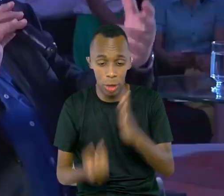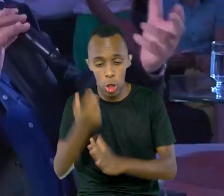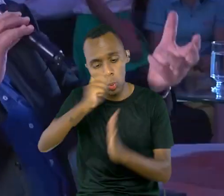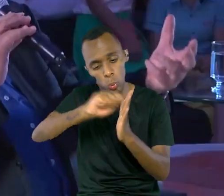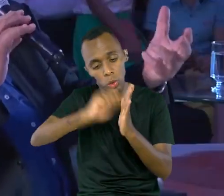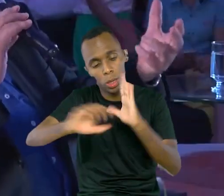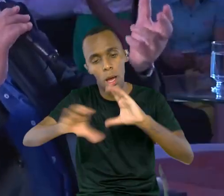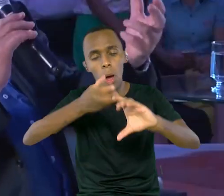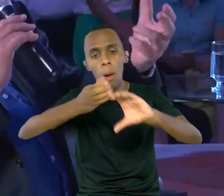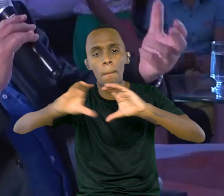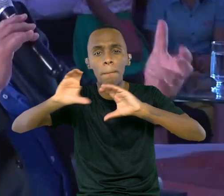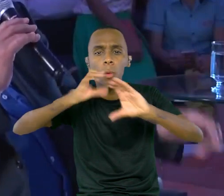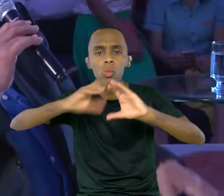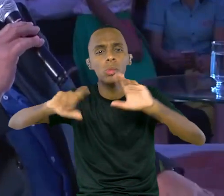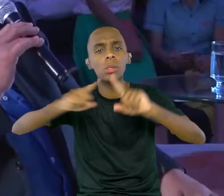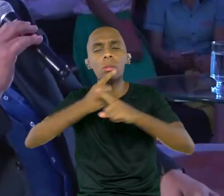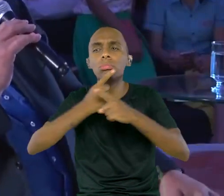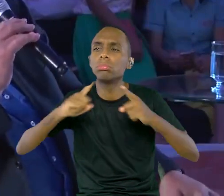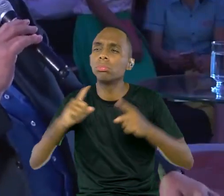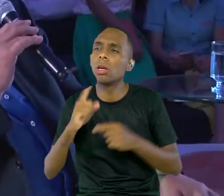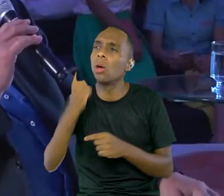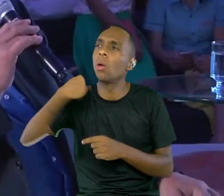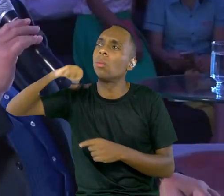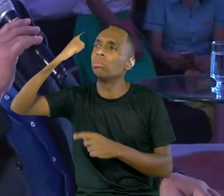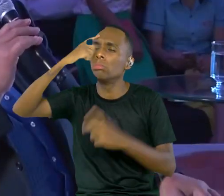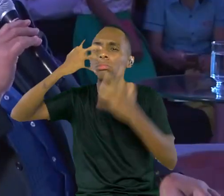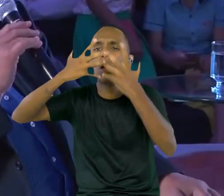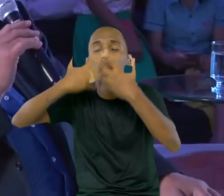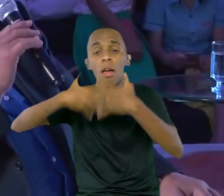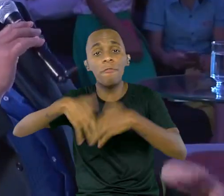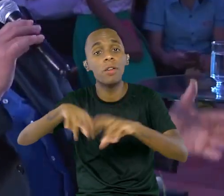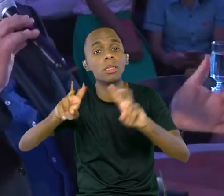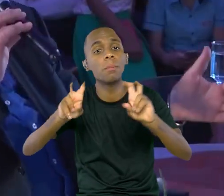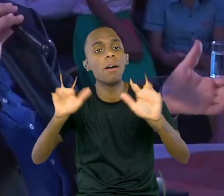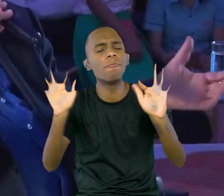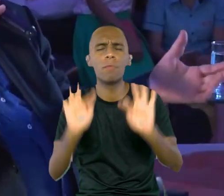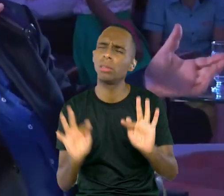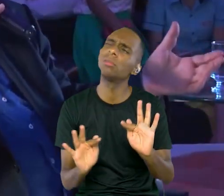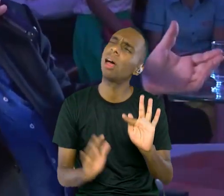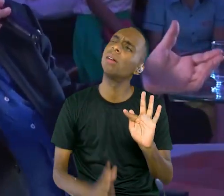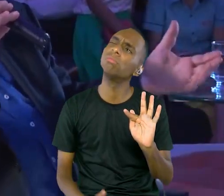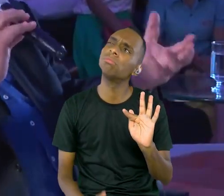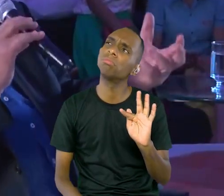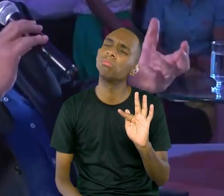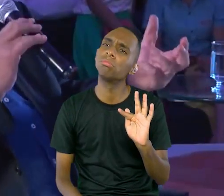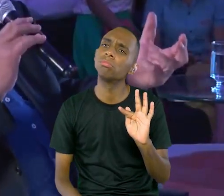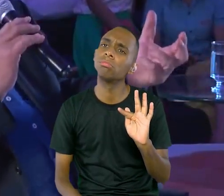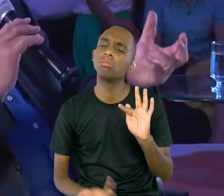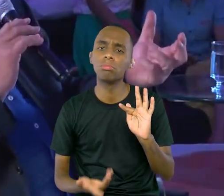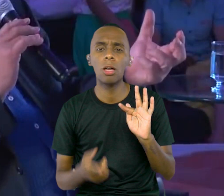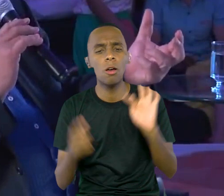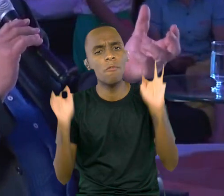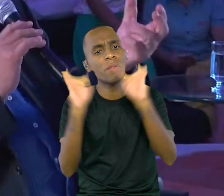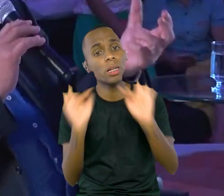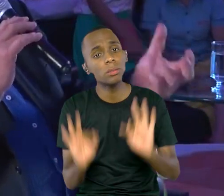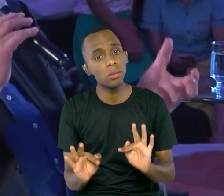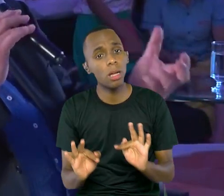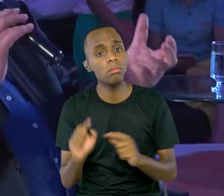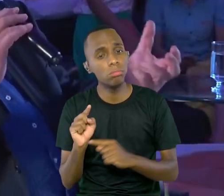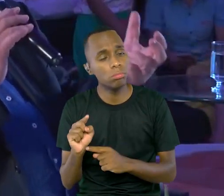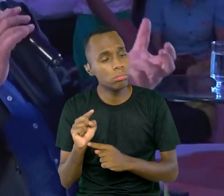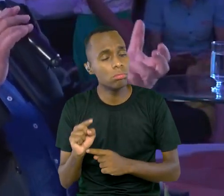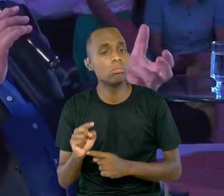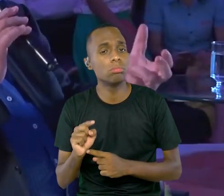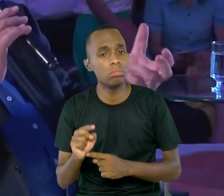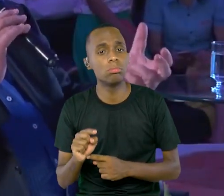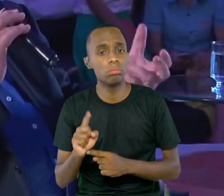ao compor a música, nos provocou a pensar algo que é felicidade. Pois bem, a ideia